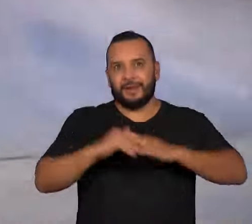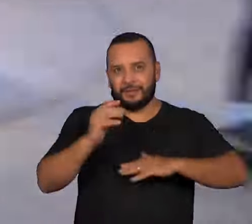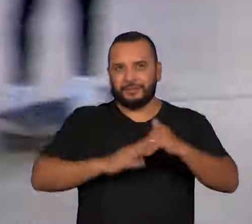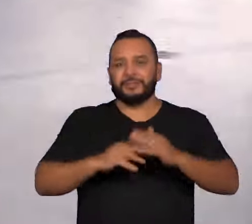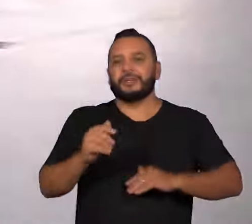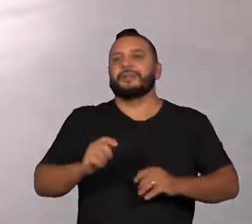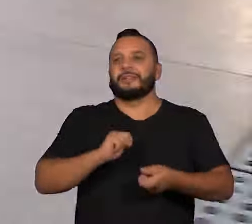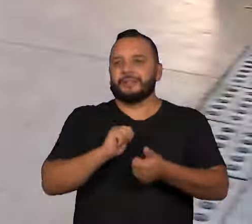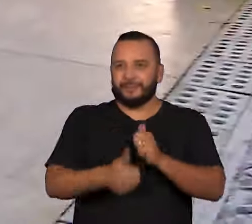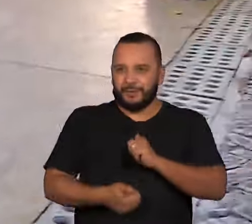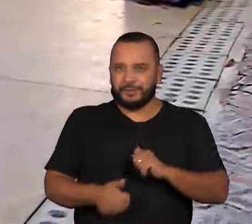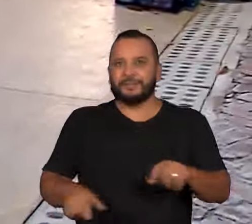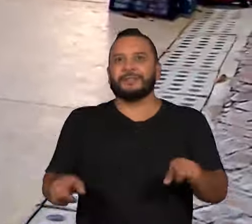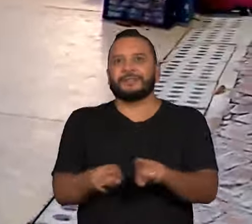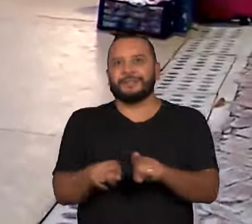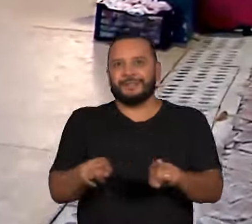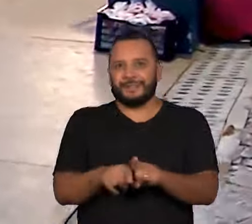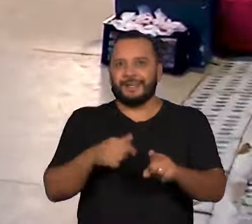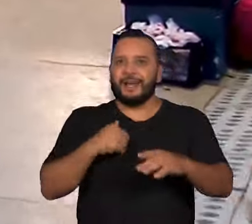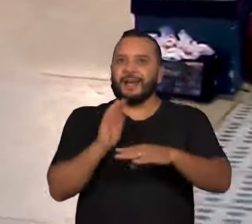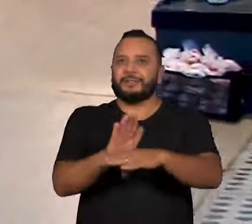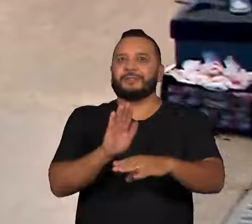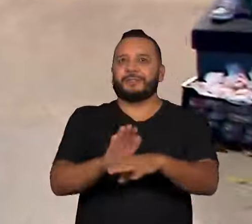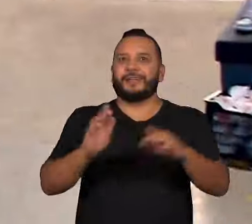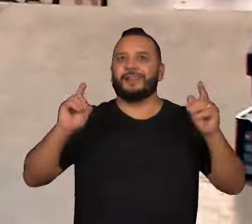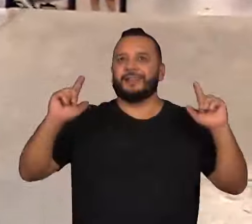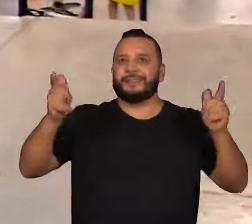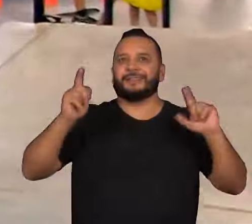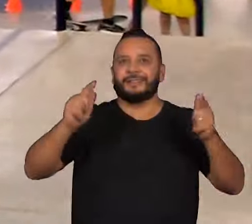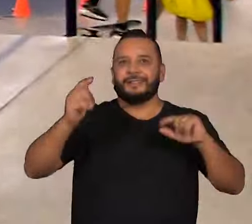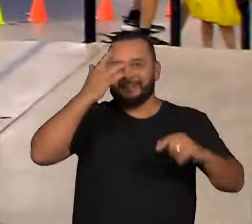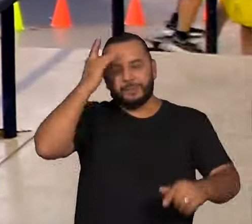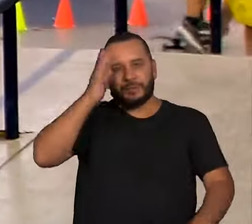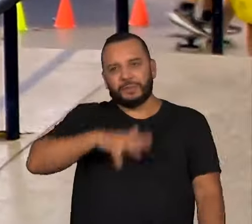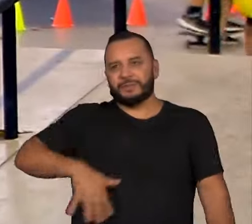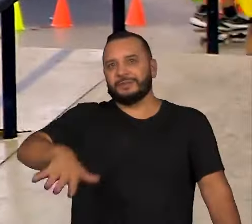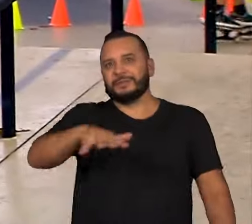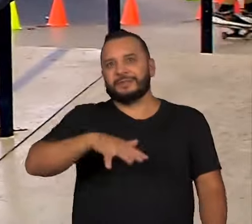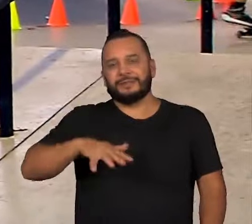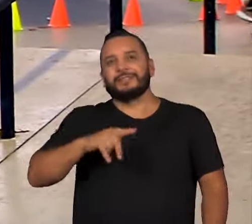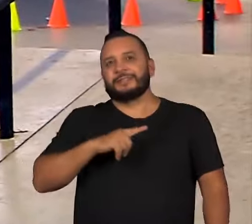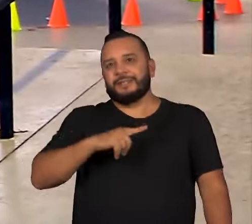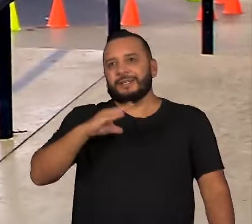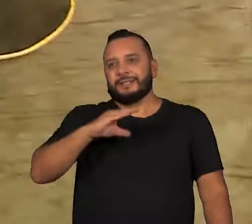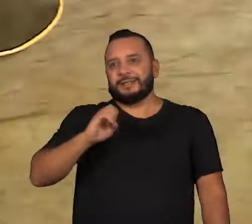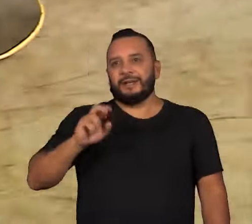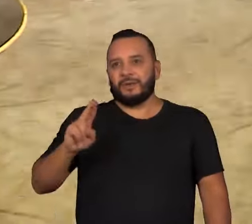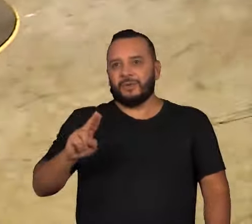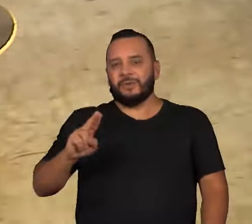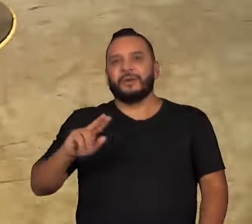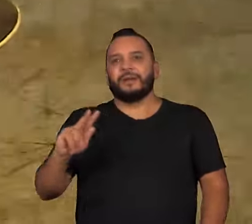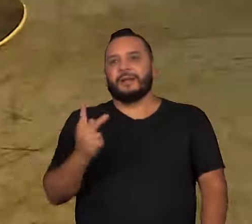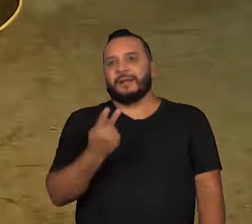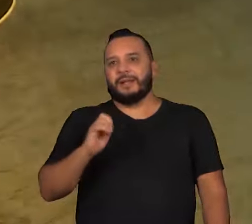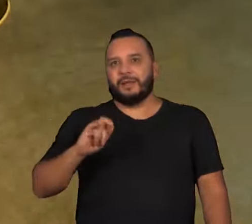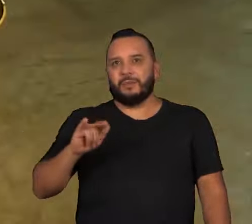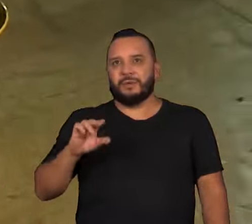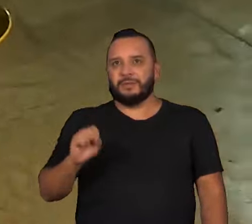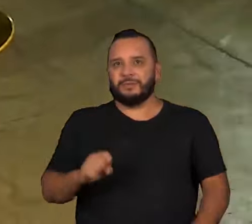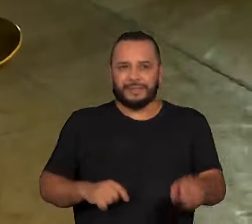o movimento também contribui para o lazer dos moradores da região abrangida pelo Céu Heliópolis. Você sabe andar de